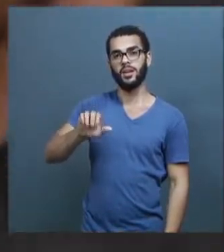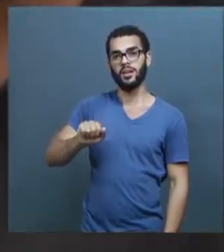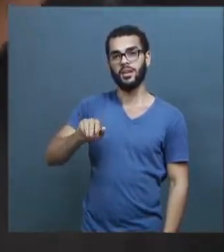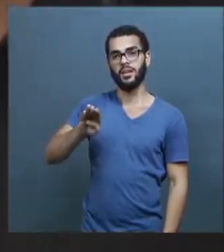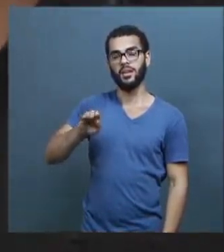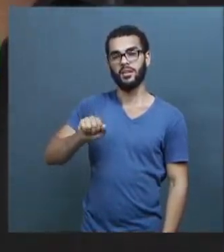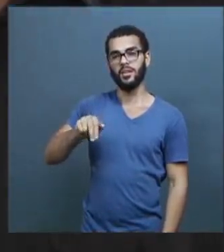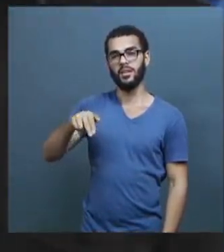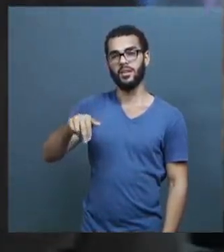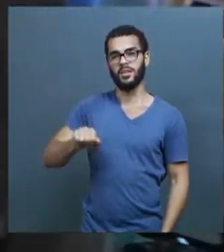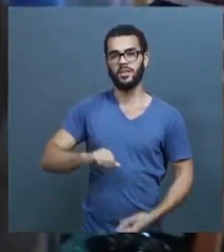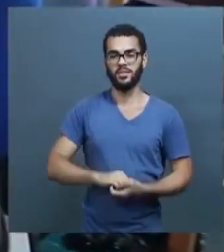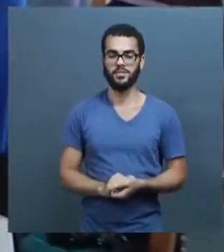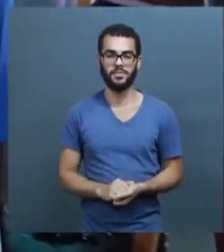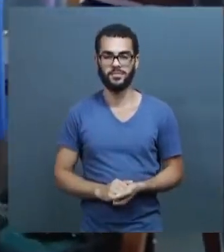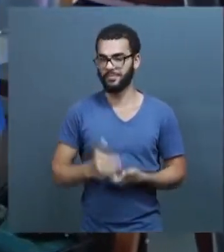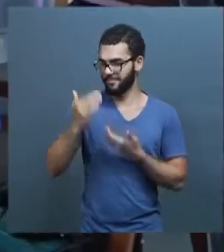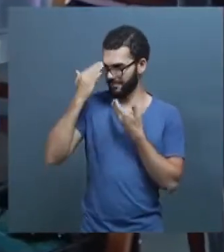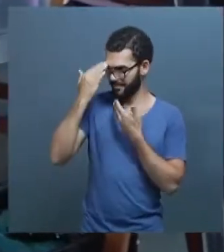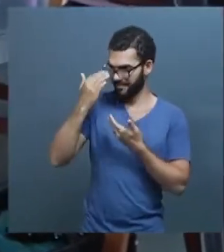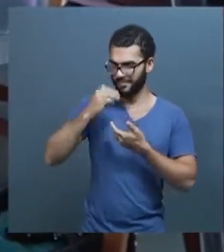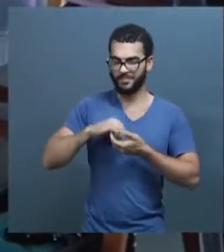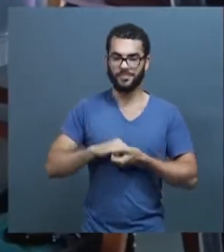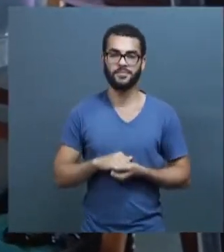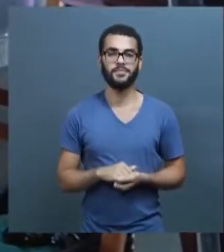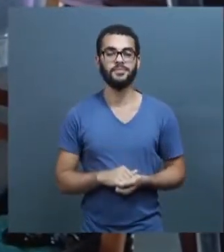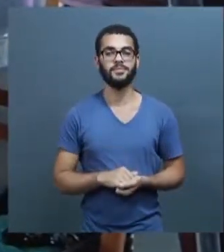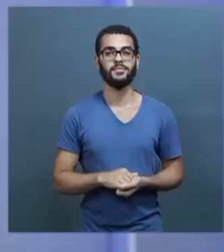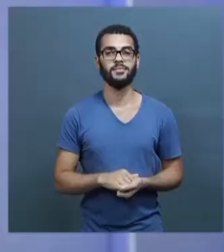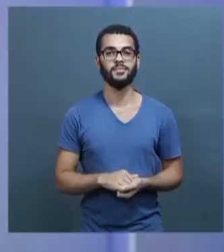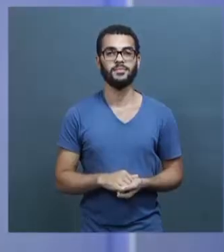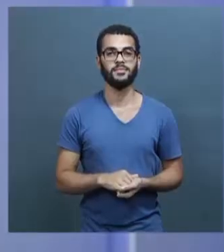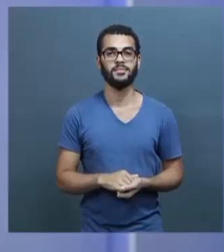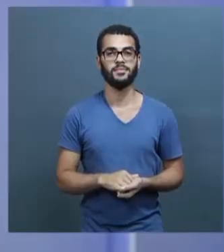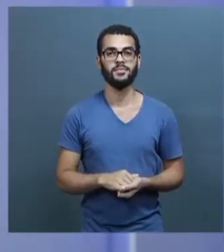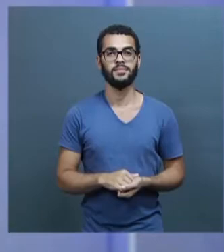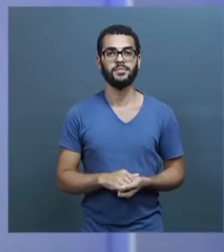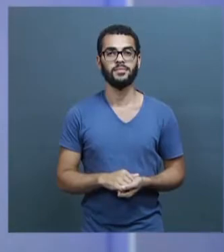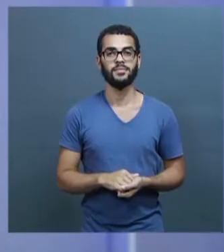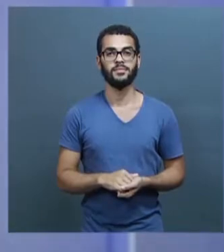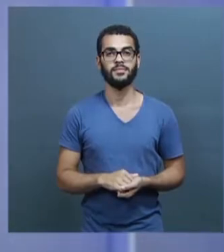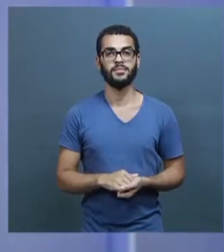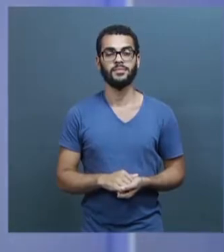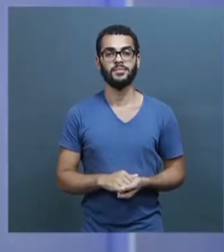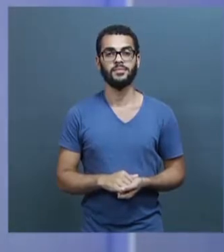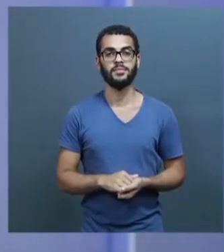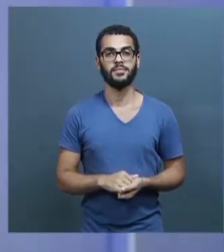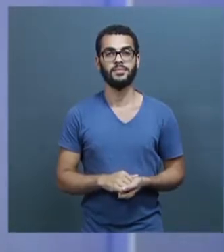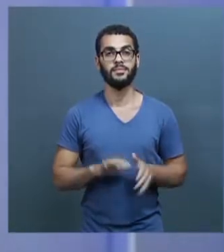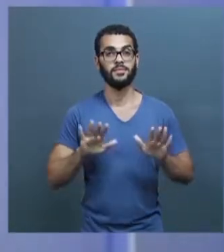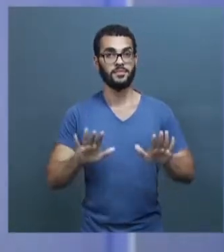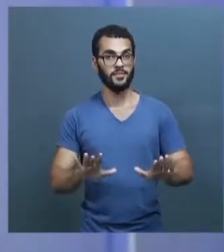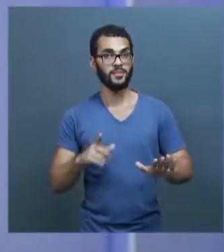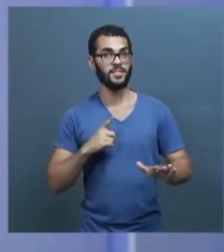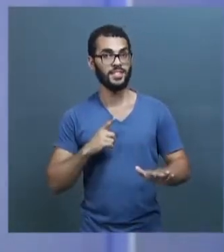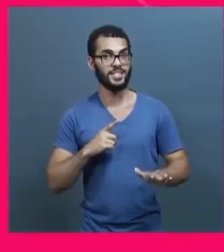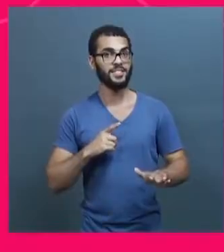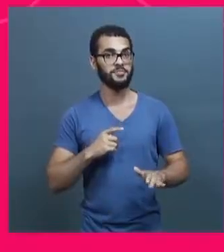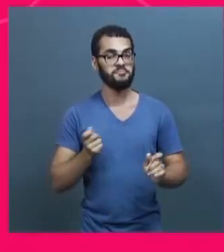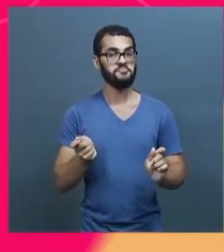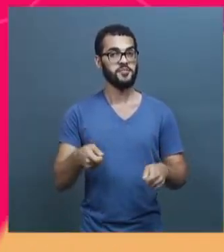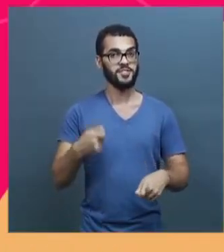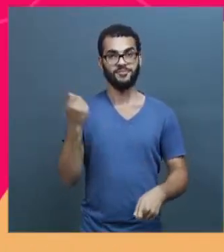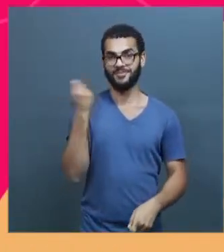informações. Voltamos ao estúdio, Júnior Caritel, para o Jornal da UFU. E nada melhor que encerrar a semana com comédia.